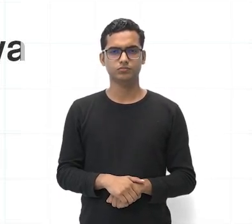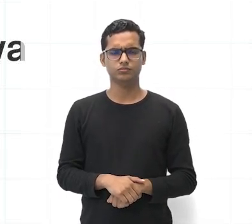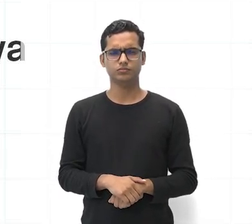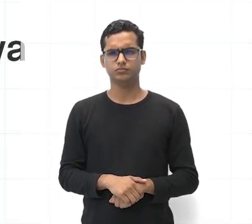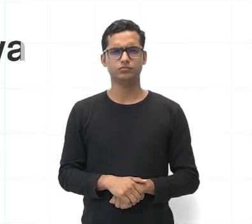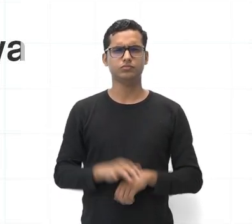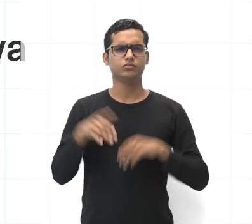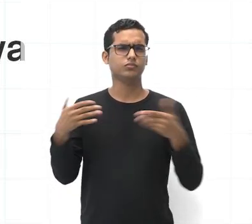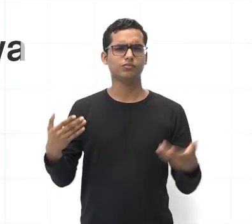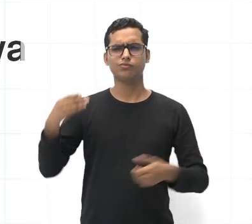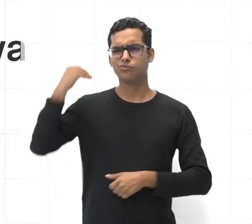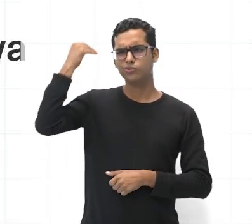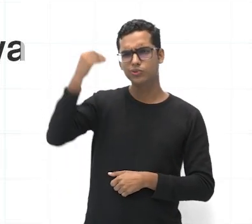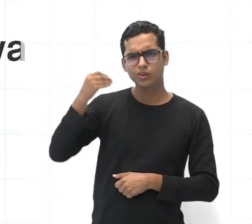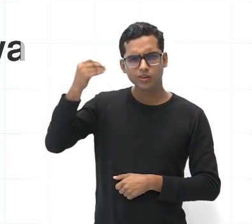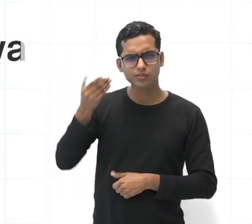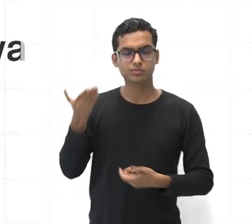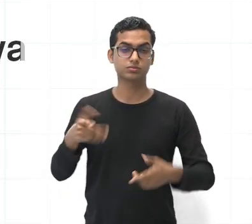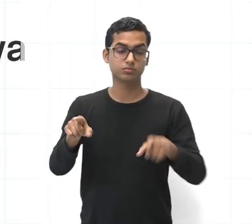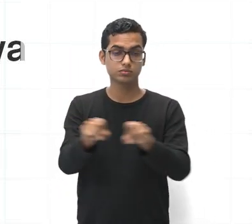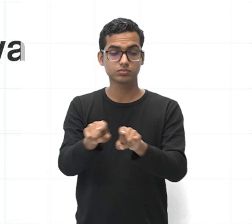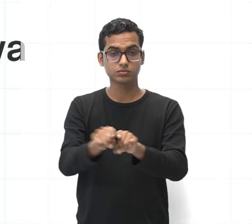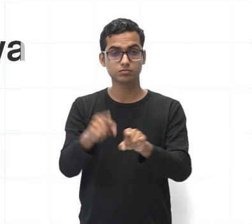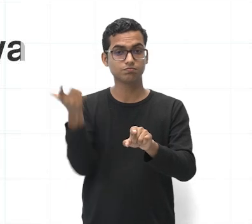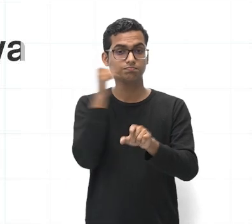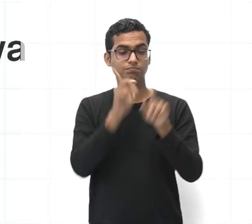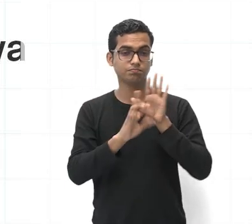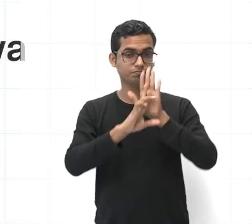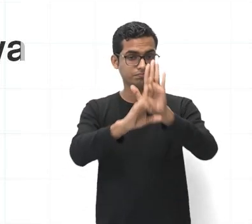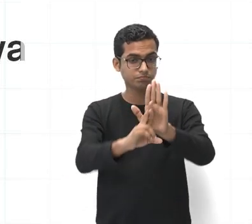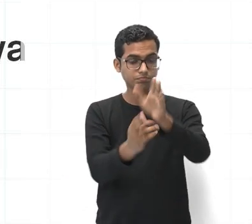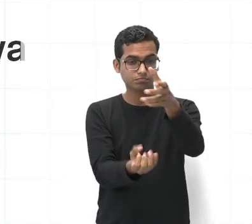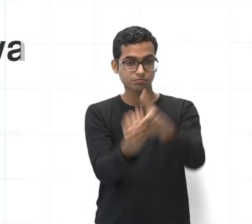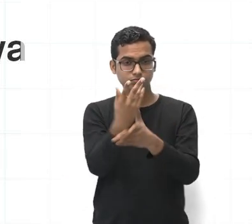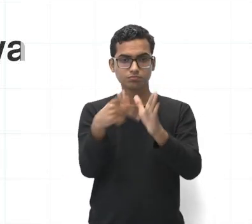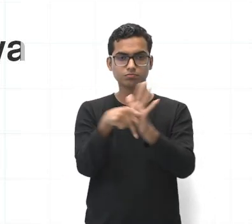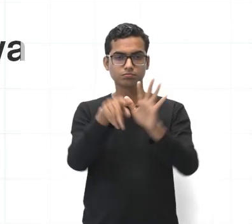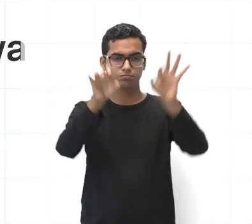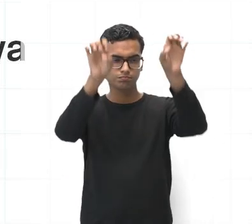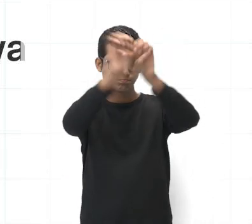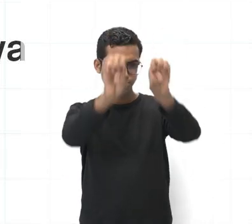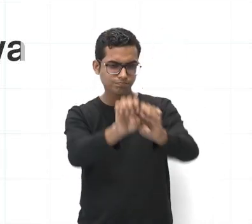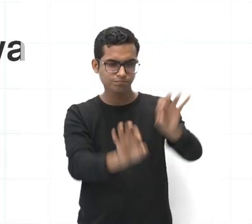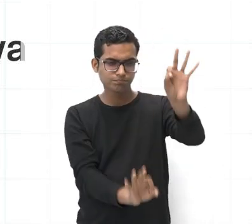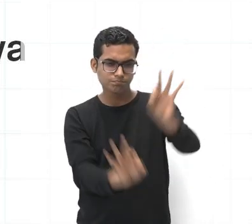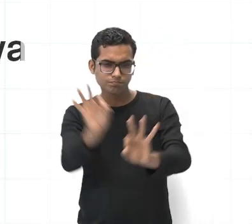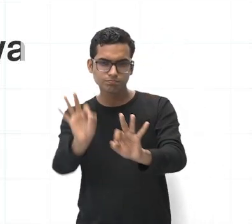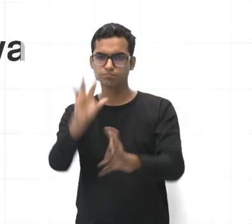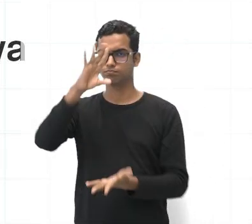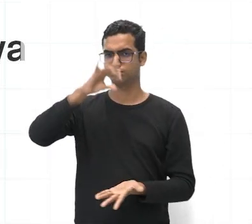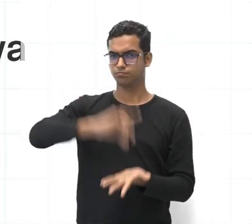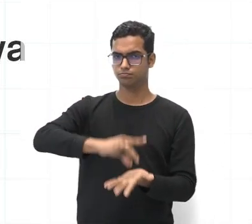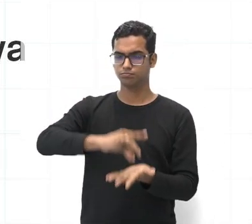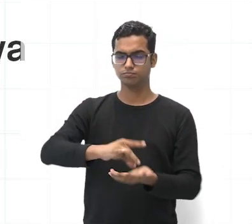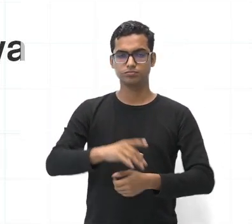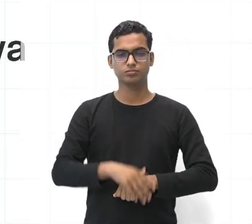esse experimento? Ele fez uma representação esquemática